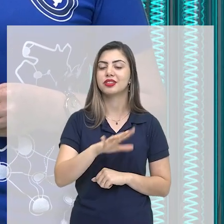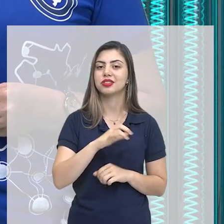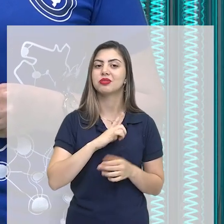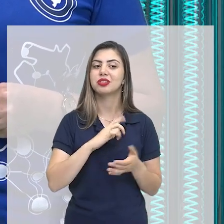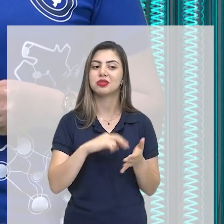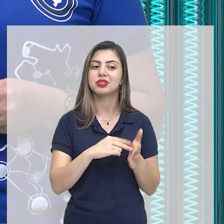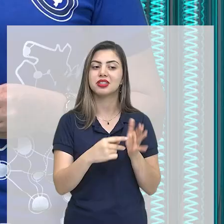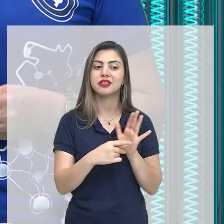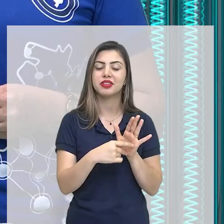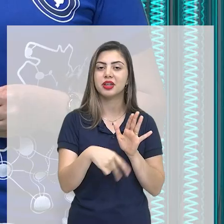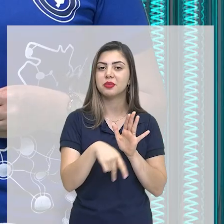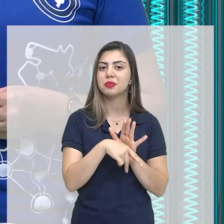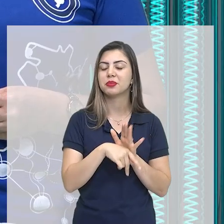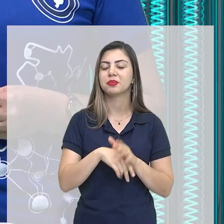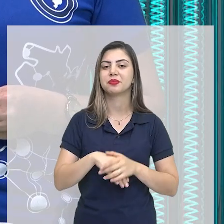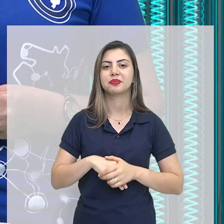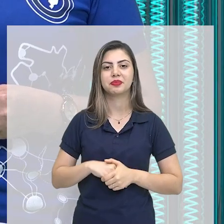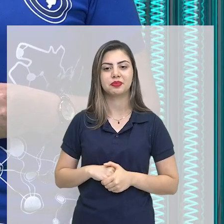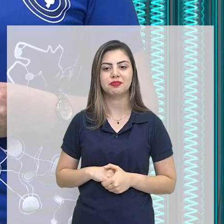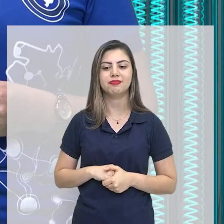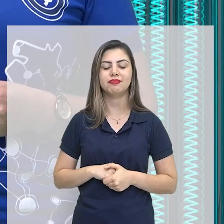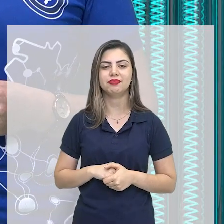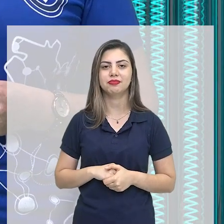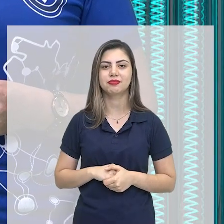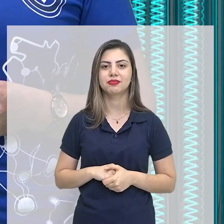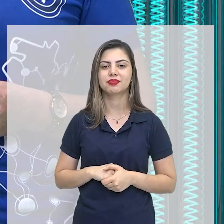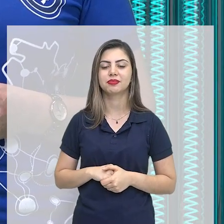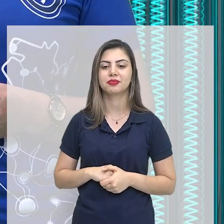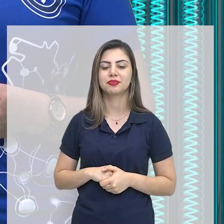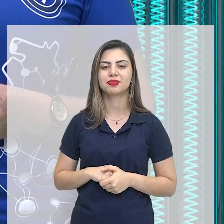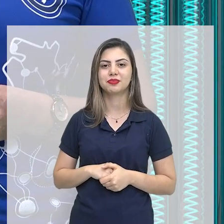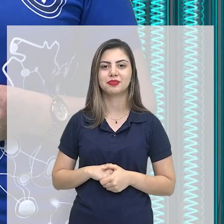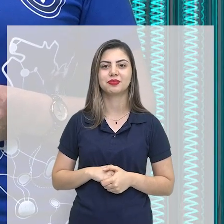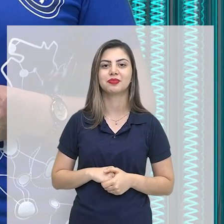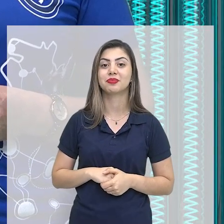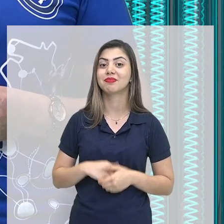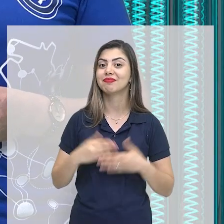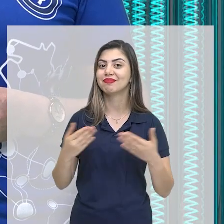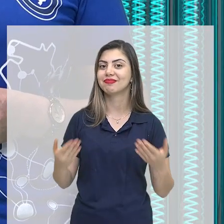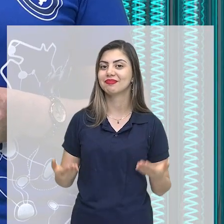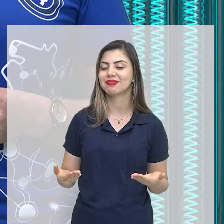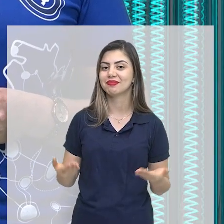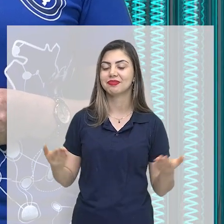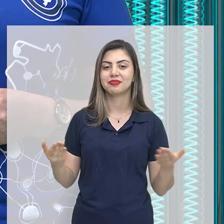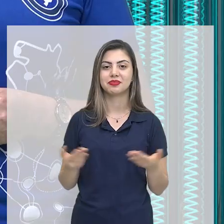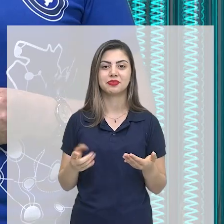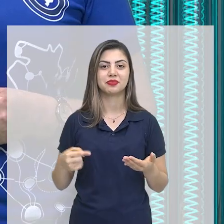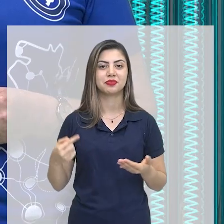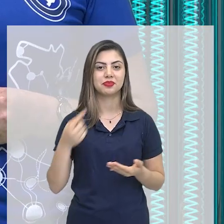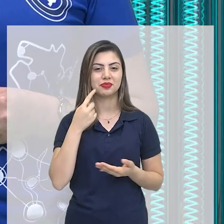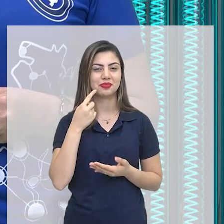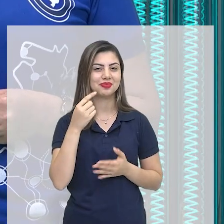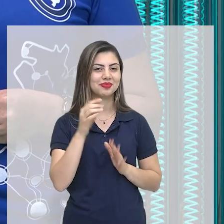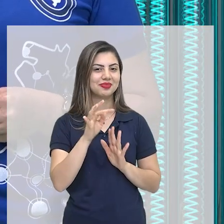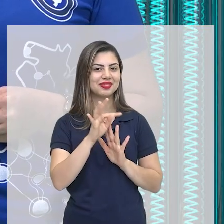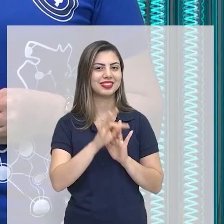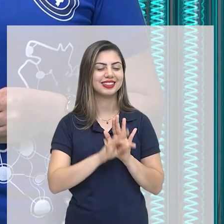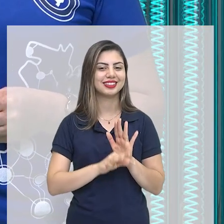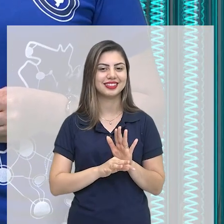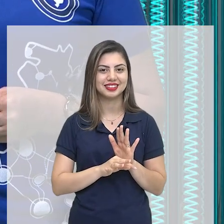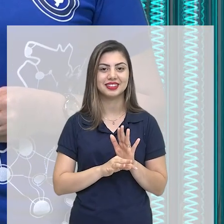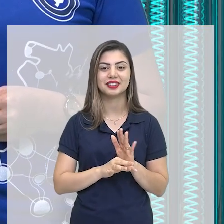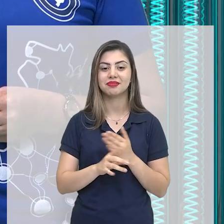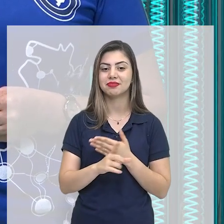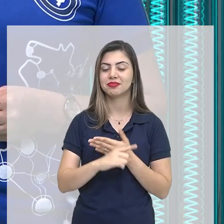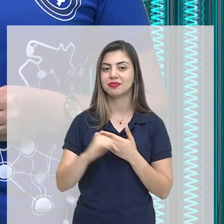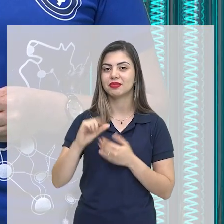significado próprio daquela região. E agora nós vamos ver um texto que é de